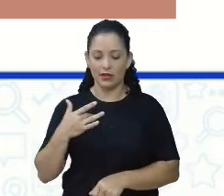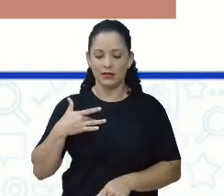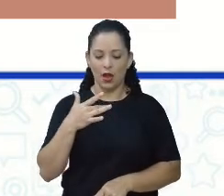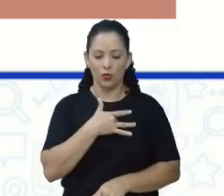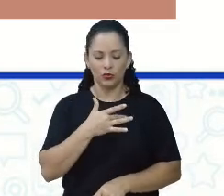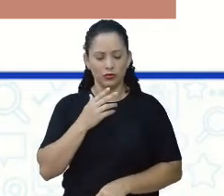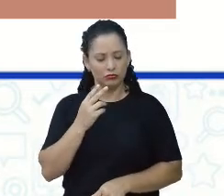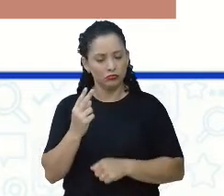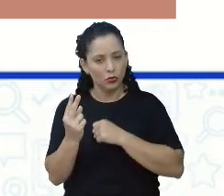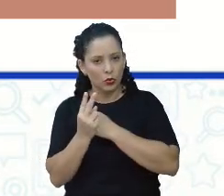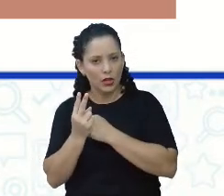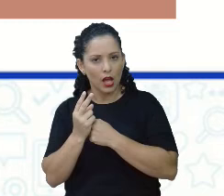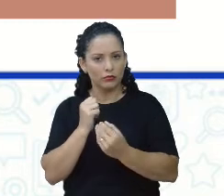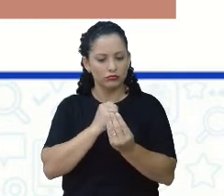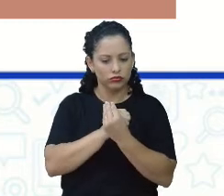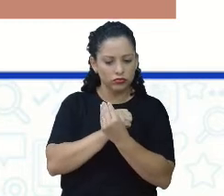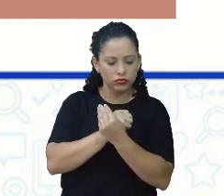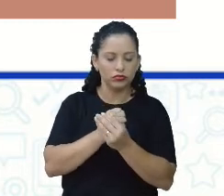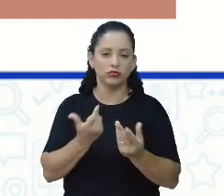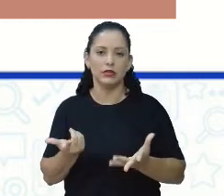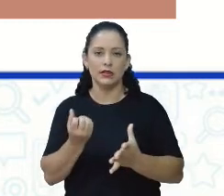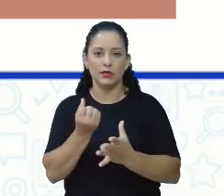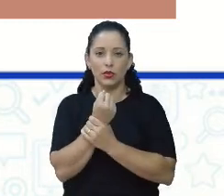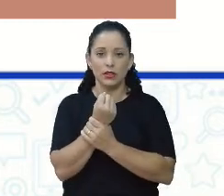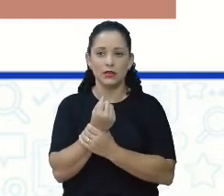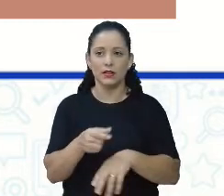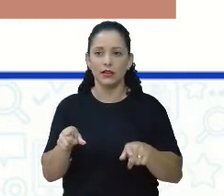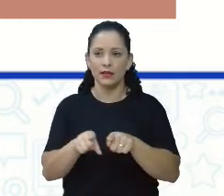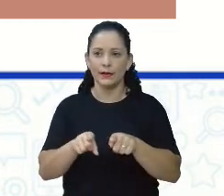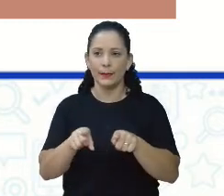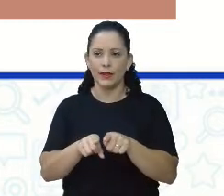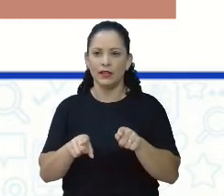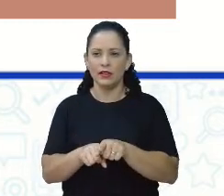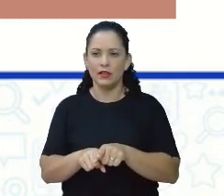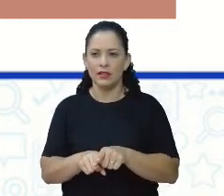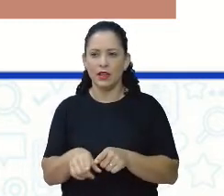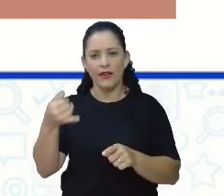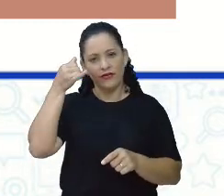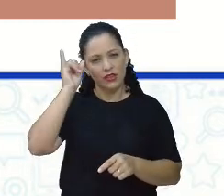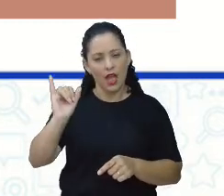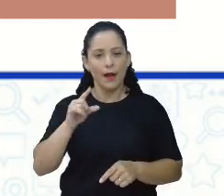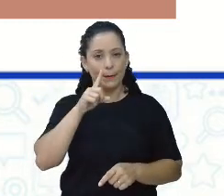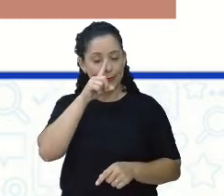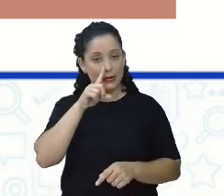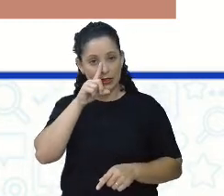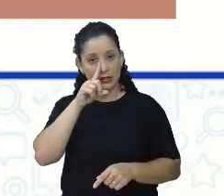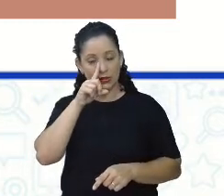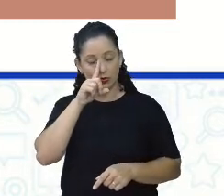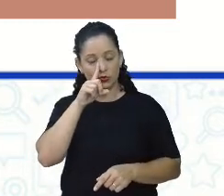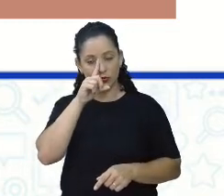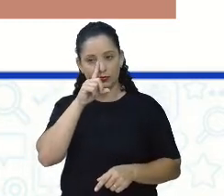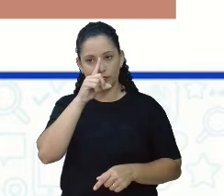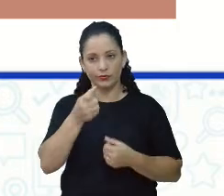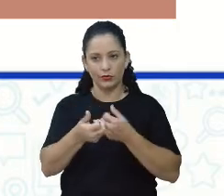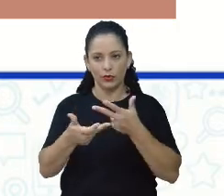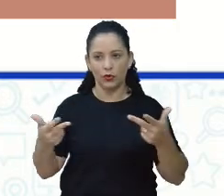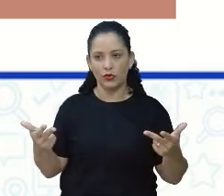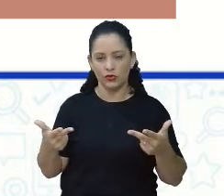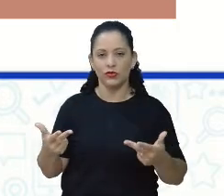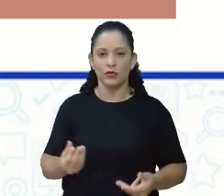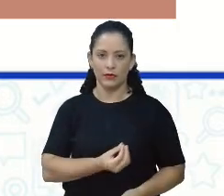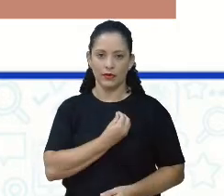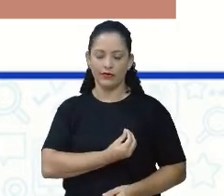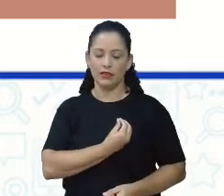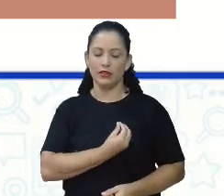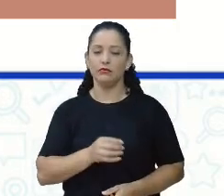saúde, à segurança, contra os riscos provocados por práticas de fornecimento de produtos e serviços considerados perigosos ou nocivos.